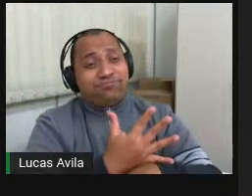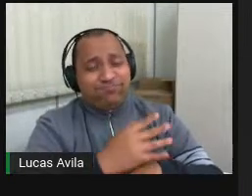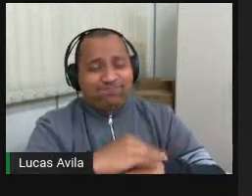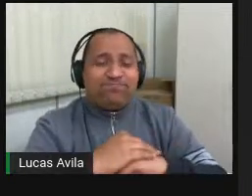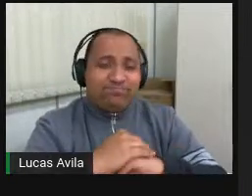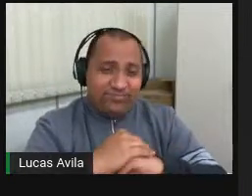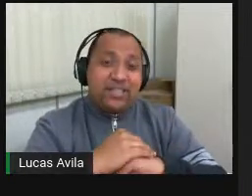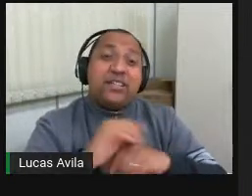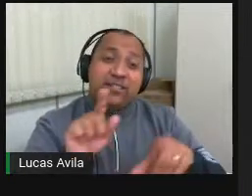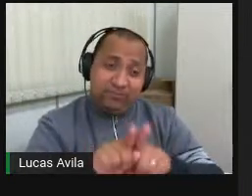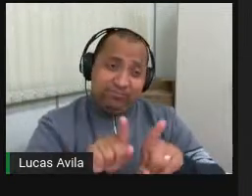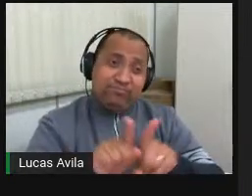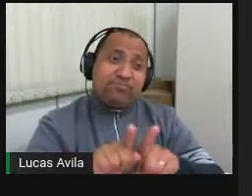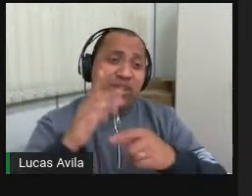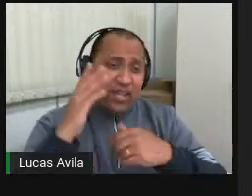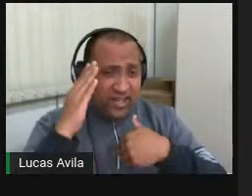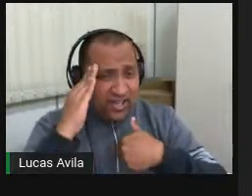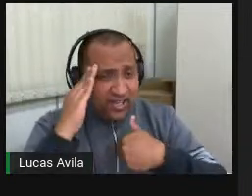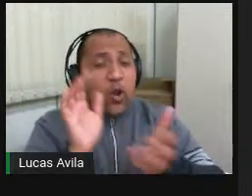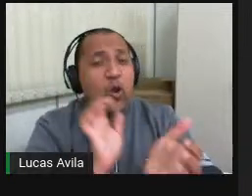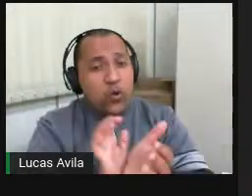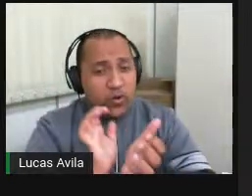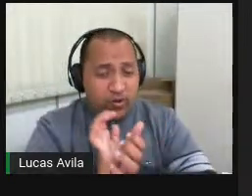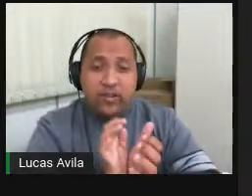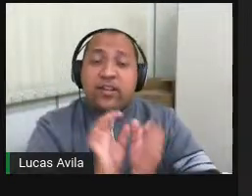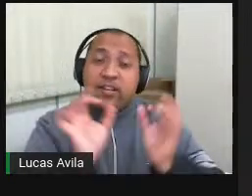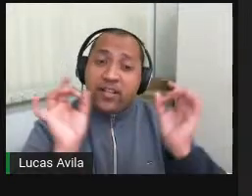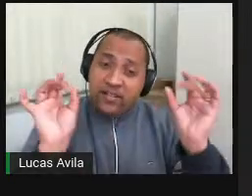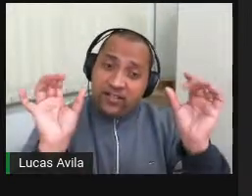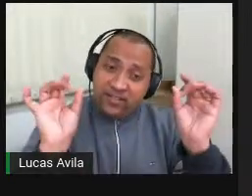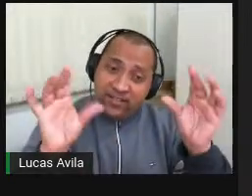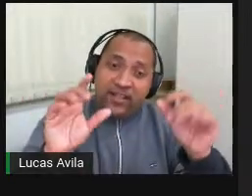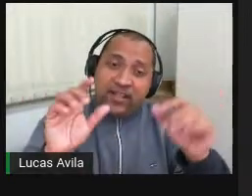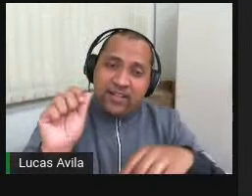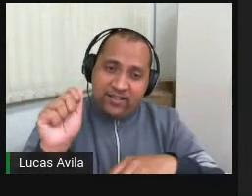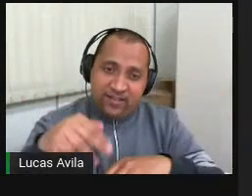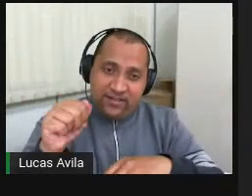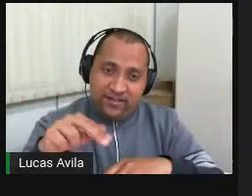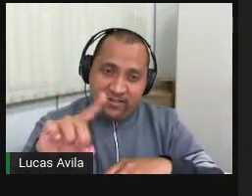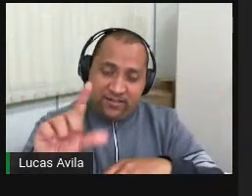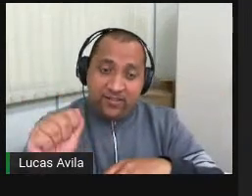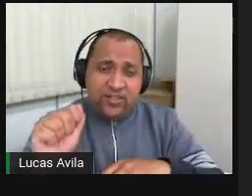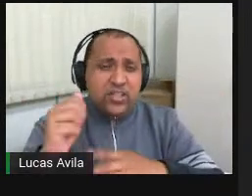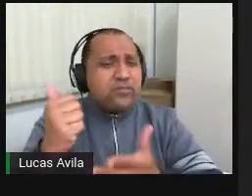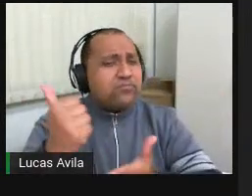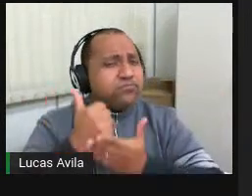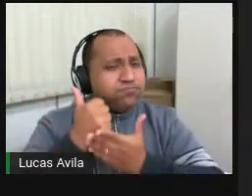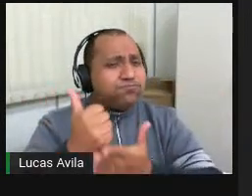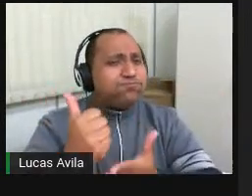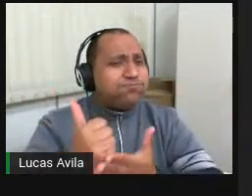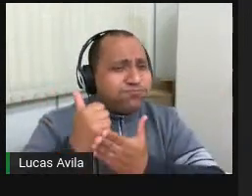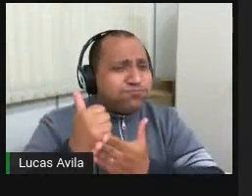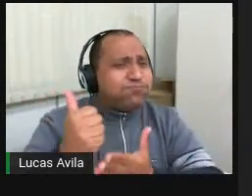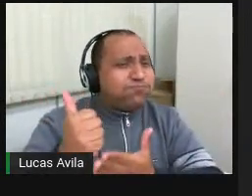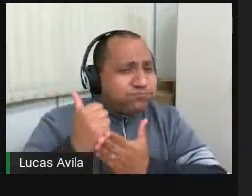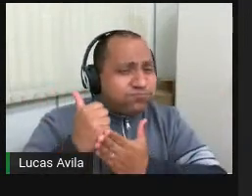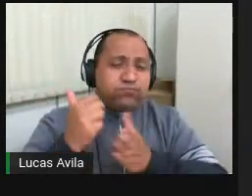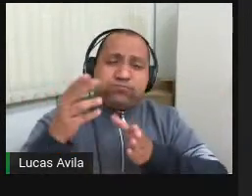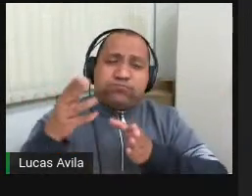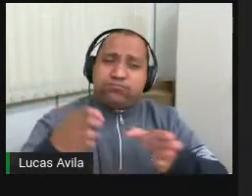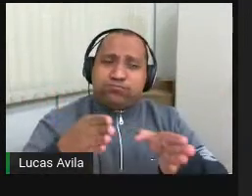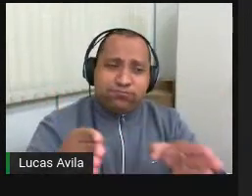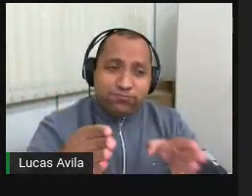Também agradeço às minhas colegas, em especial a Amanda, que me ajudou muito nessa caminhada. E